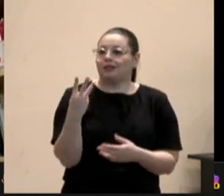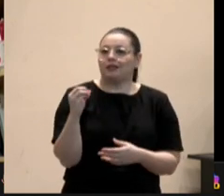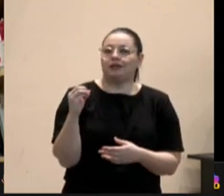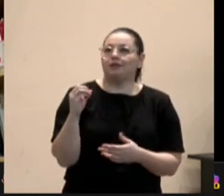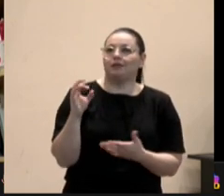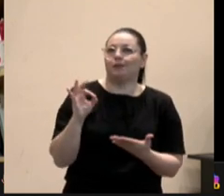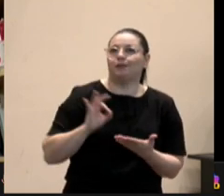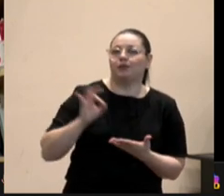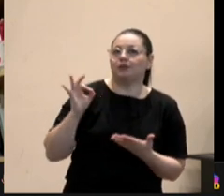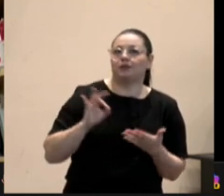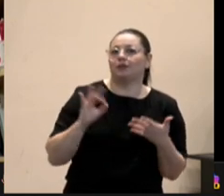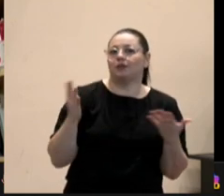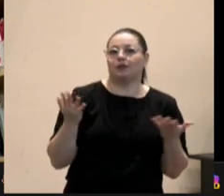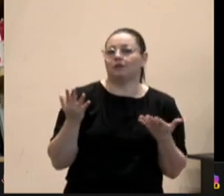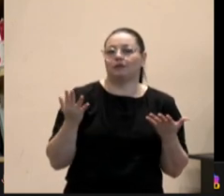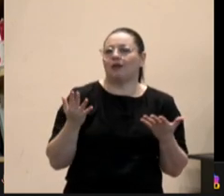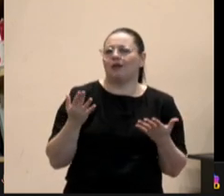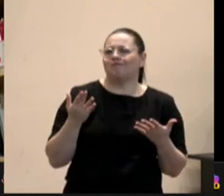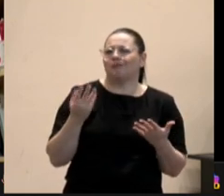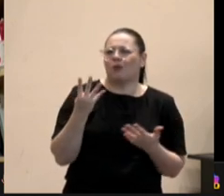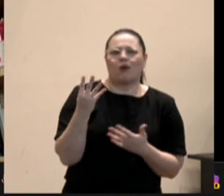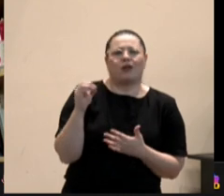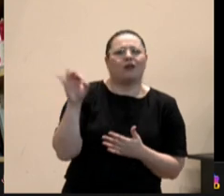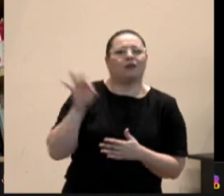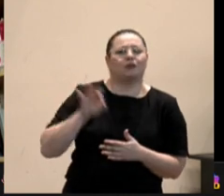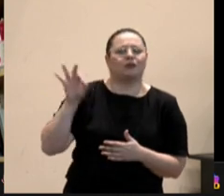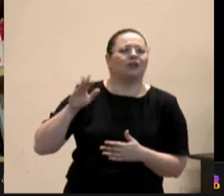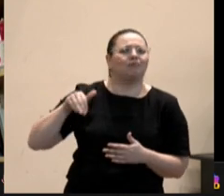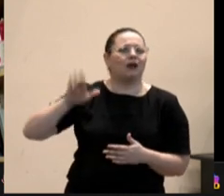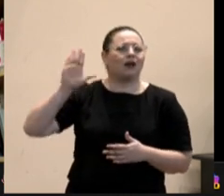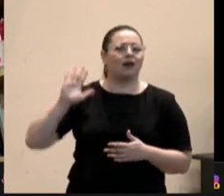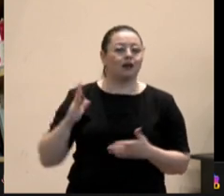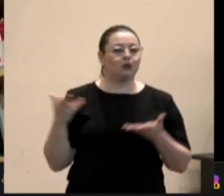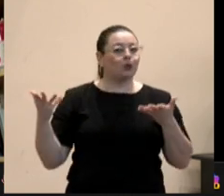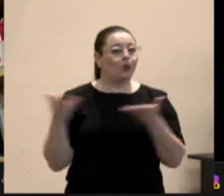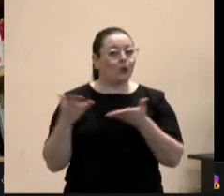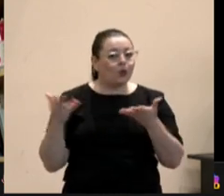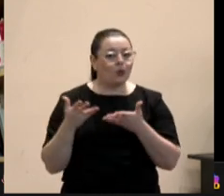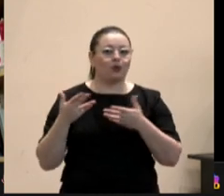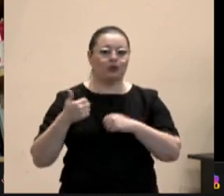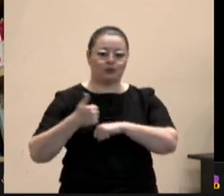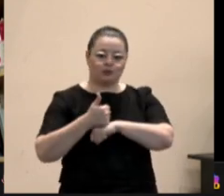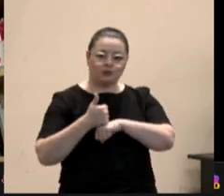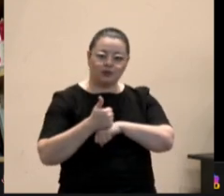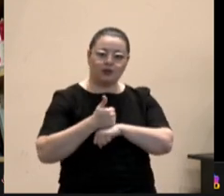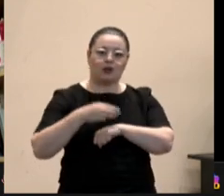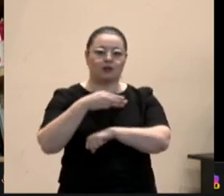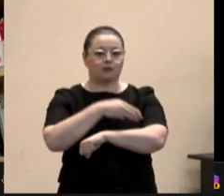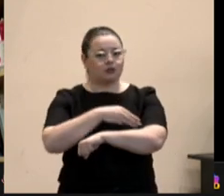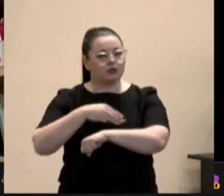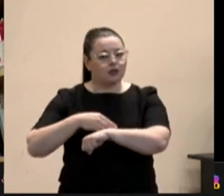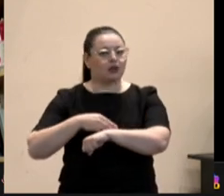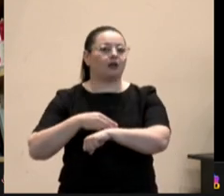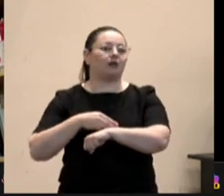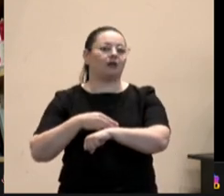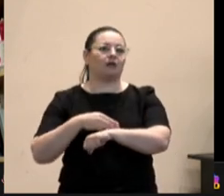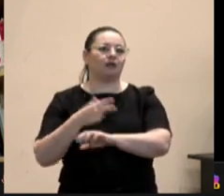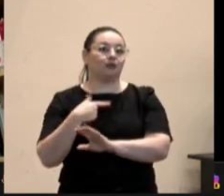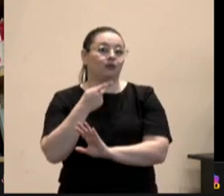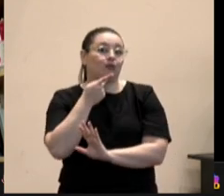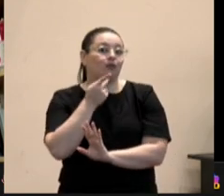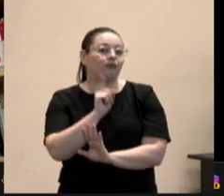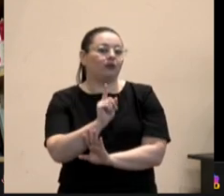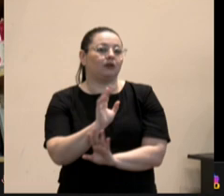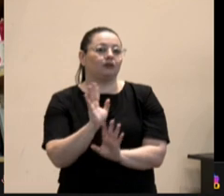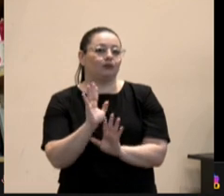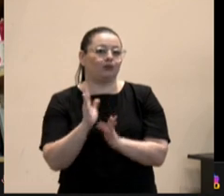30%, é mais de 40% hoje dos profissionais do magistério, não estou nem trazendo os dados,